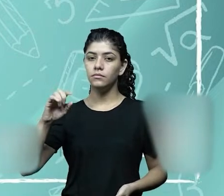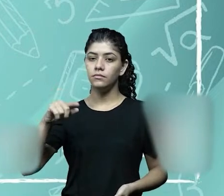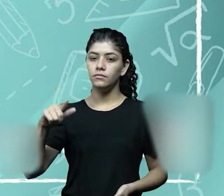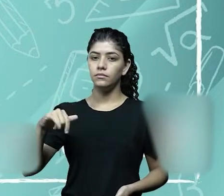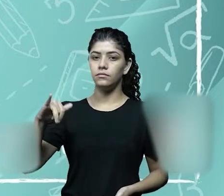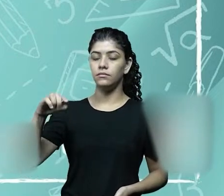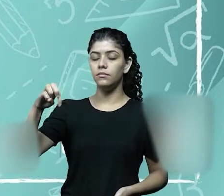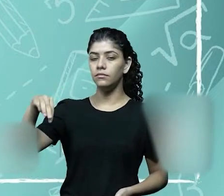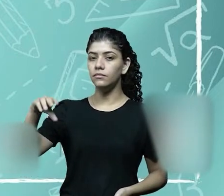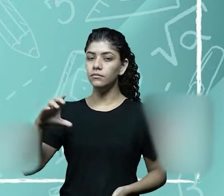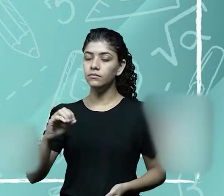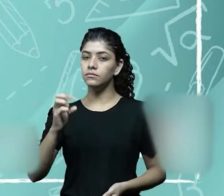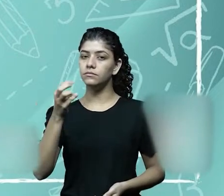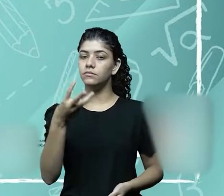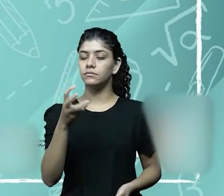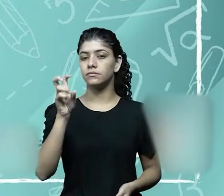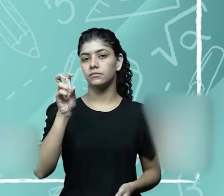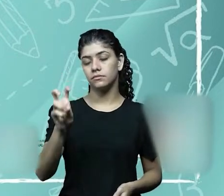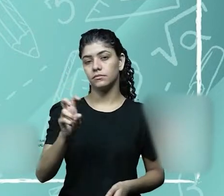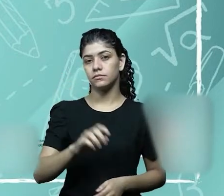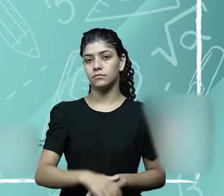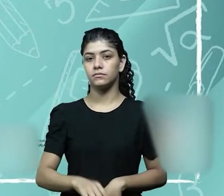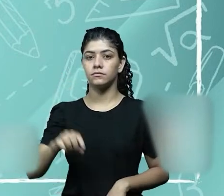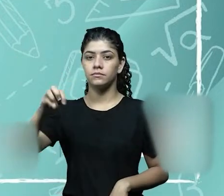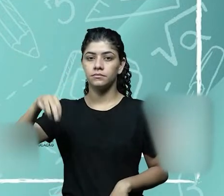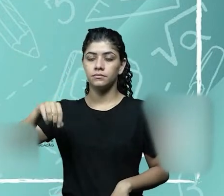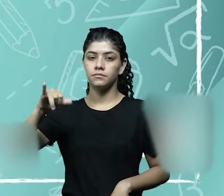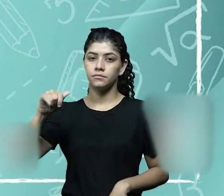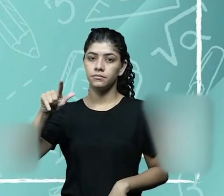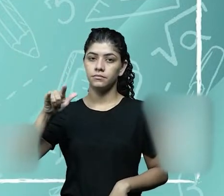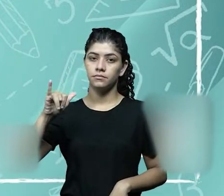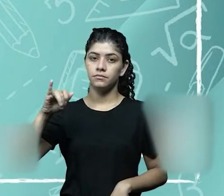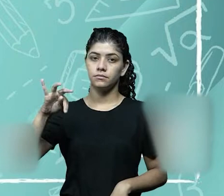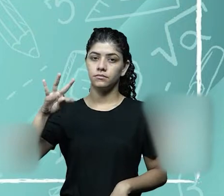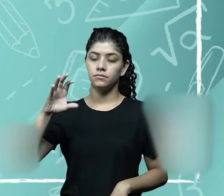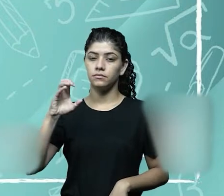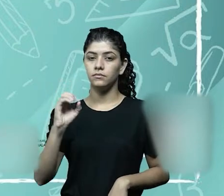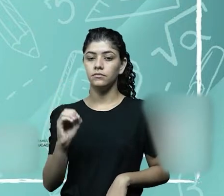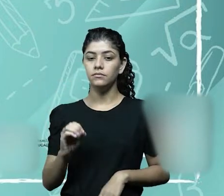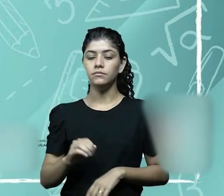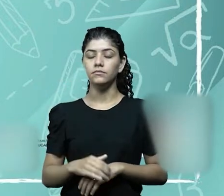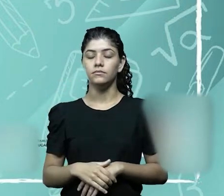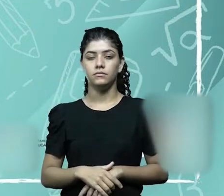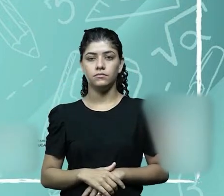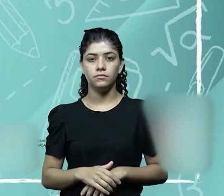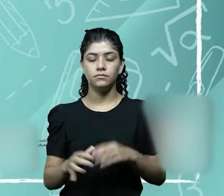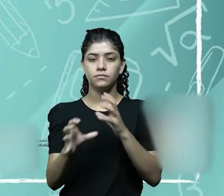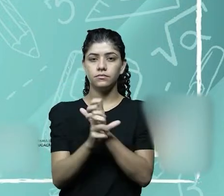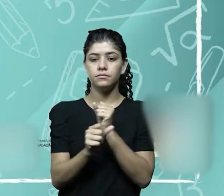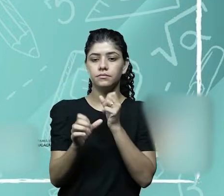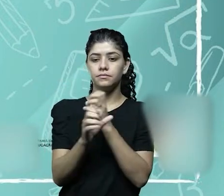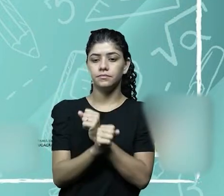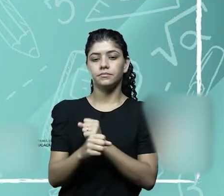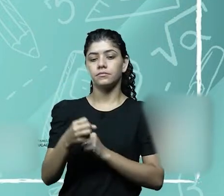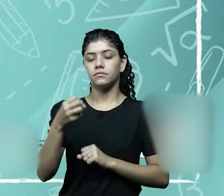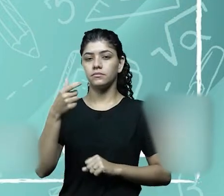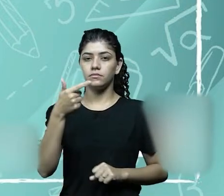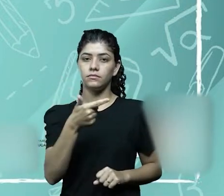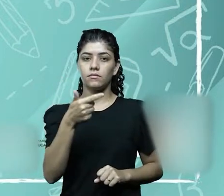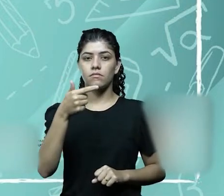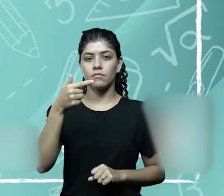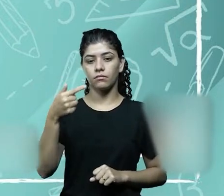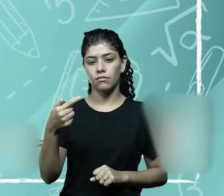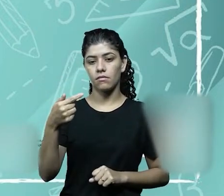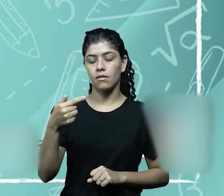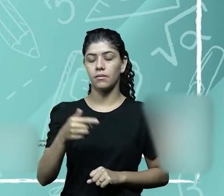esses 35 são os centésimos do milímetro. Então aquilo que está sendo medido tem 27